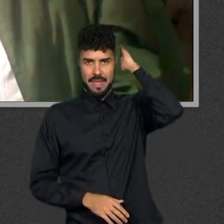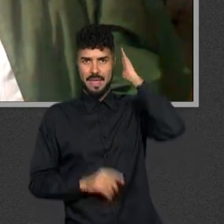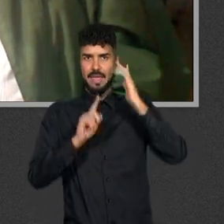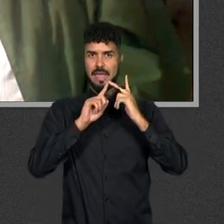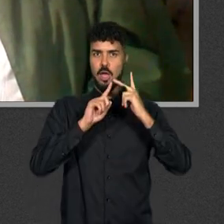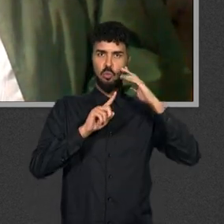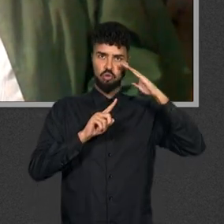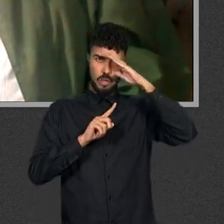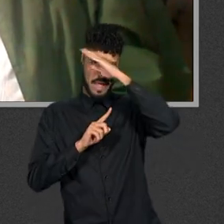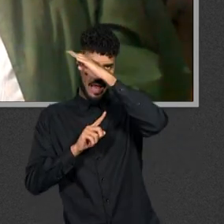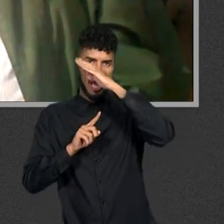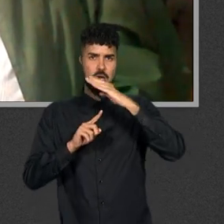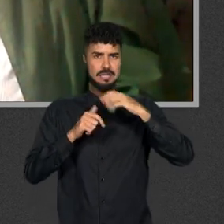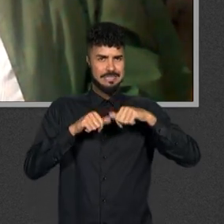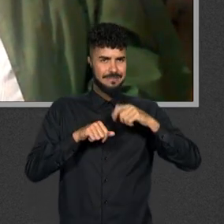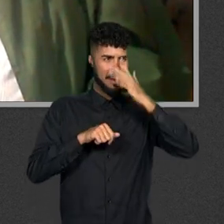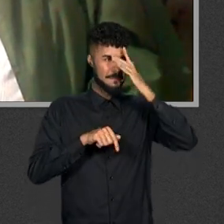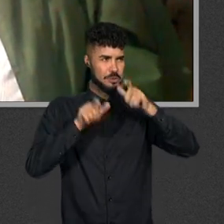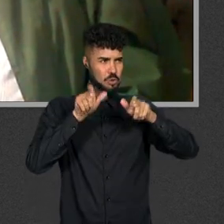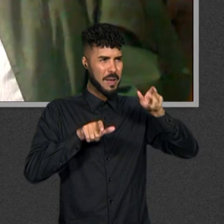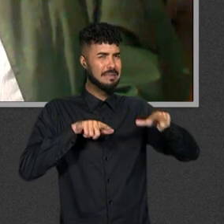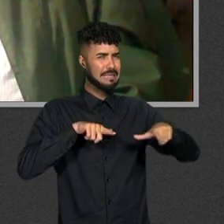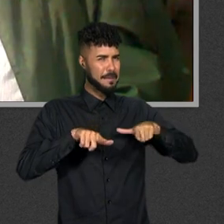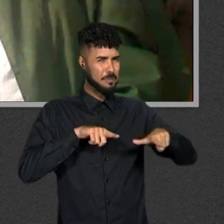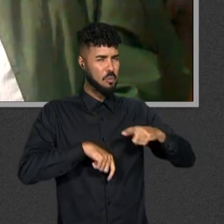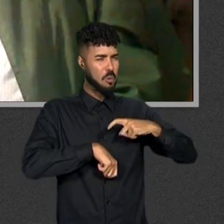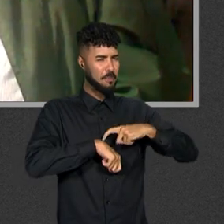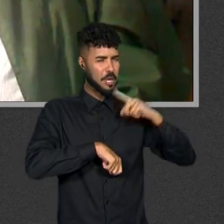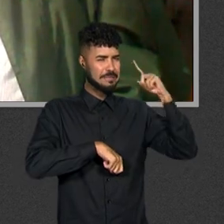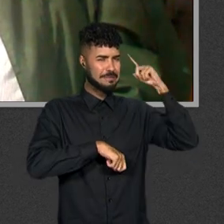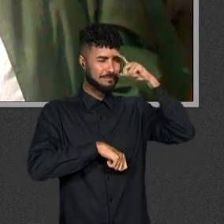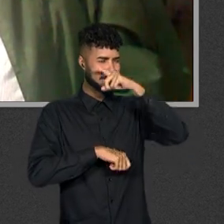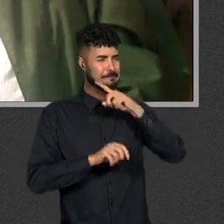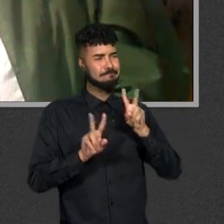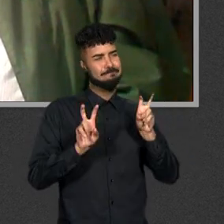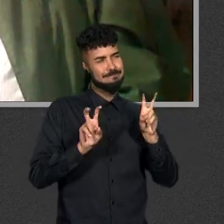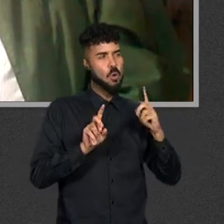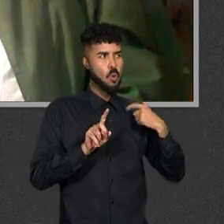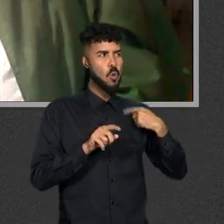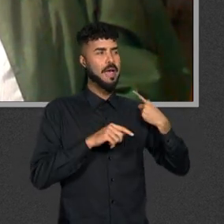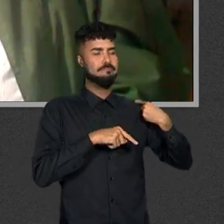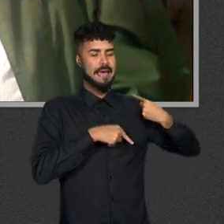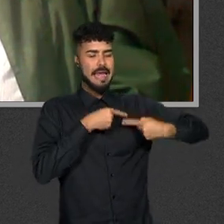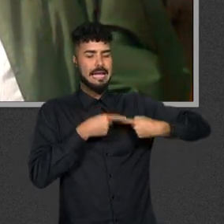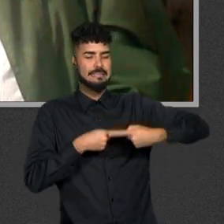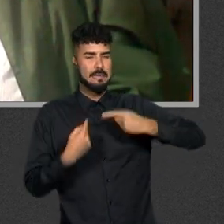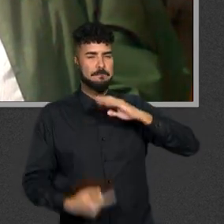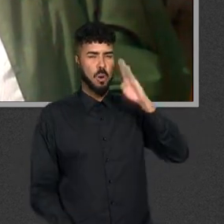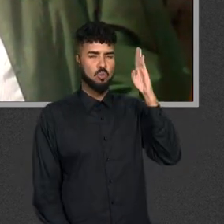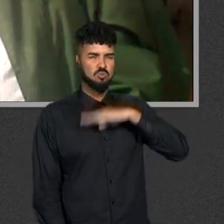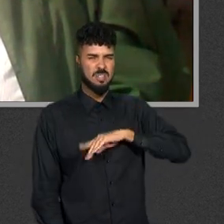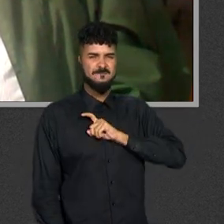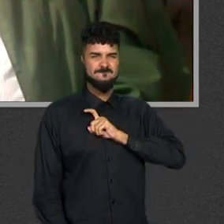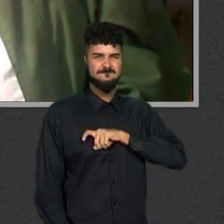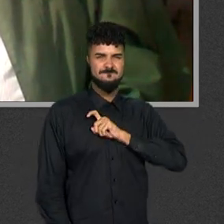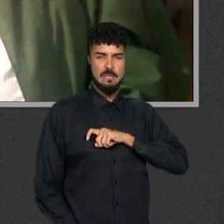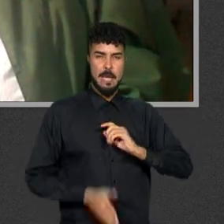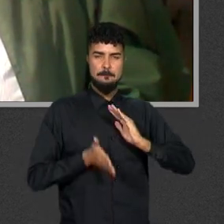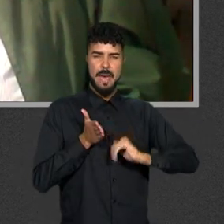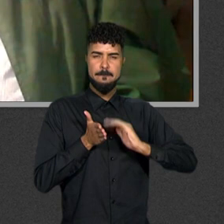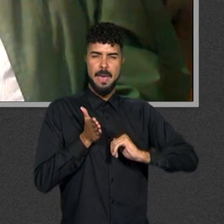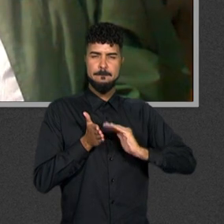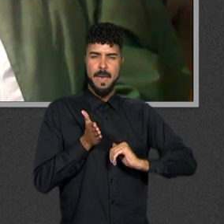viveram momentos difíceis. Digamos, receberam uma herança maldita, marcada por perda de direitos